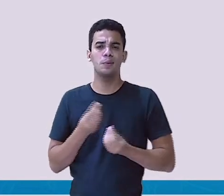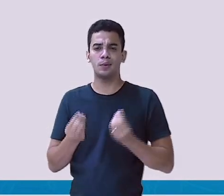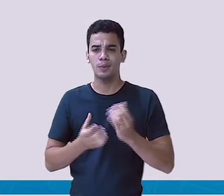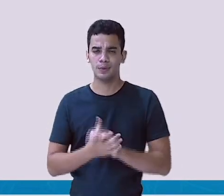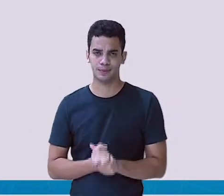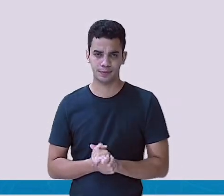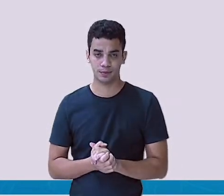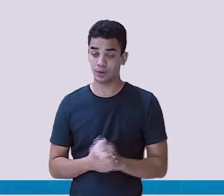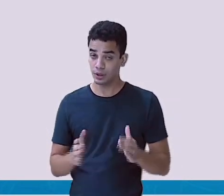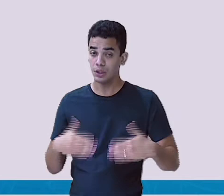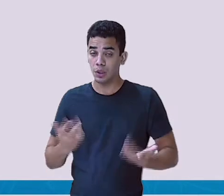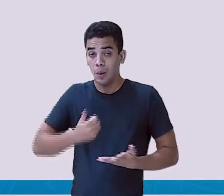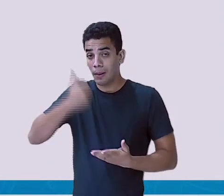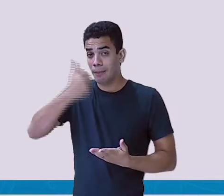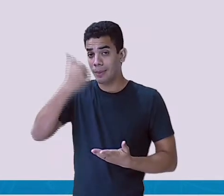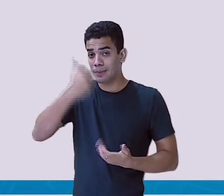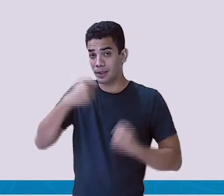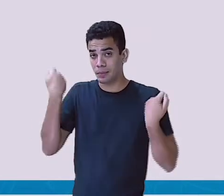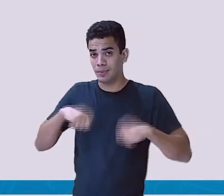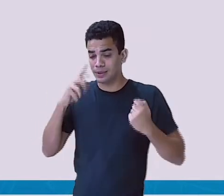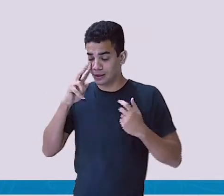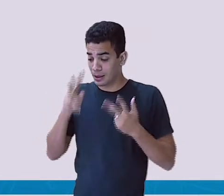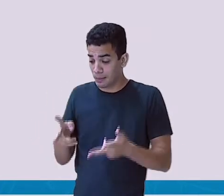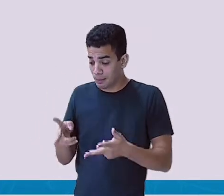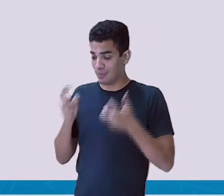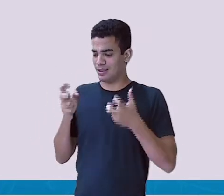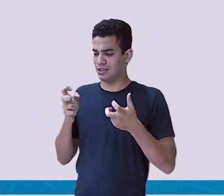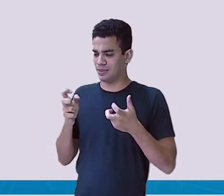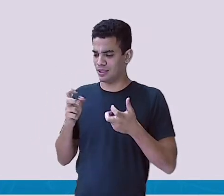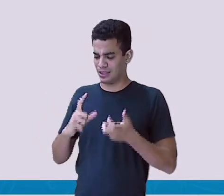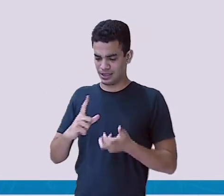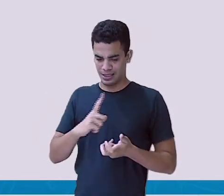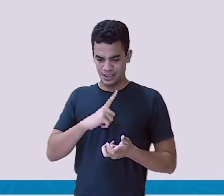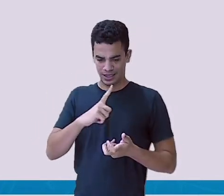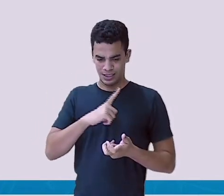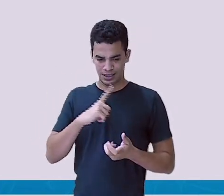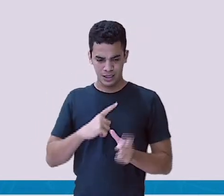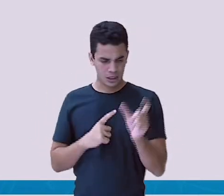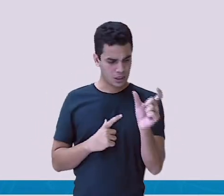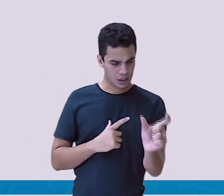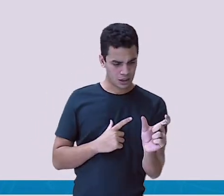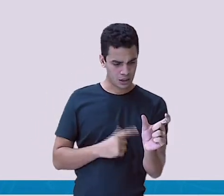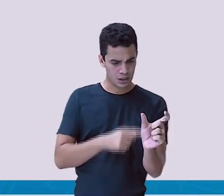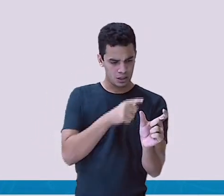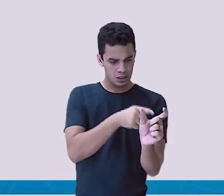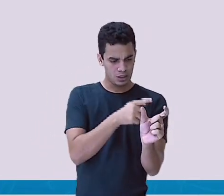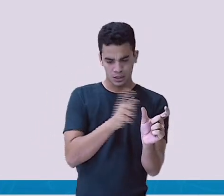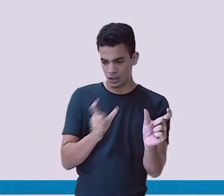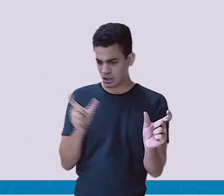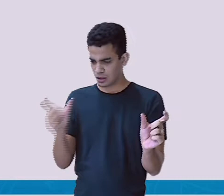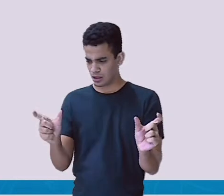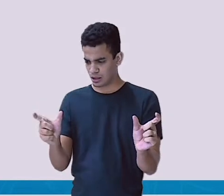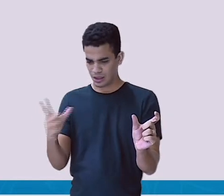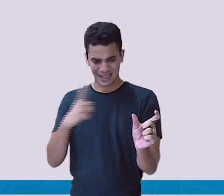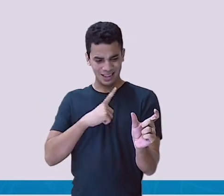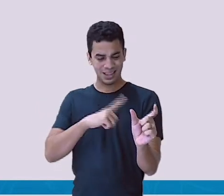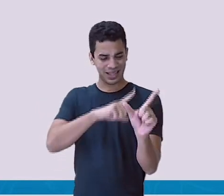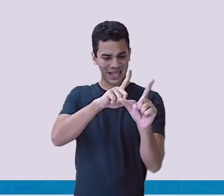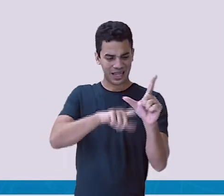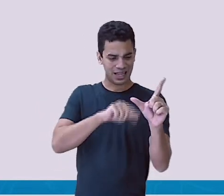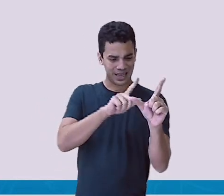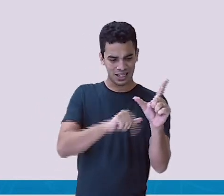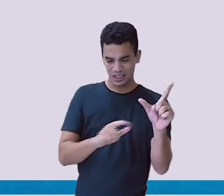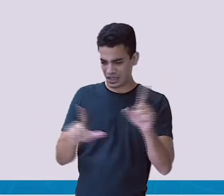monômios? Primeira coisa, eu vou observar se eles são semelhantes. Se eles possuem a mesma